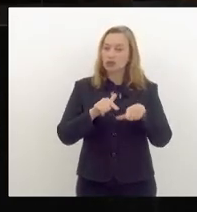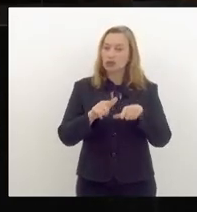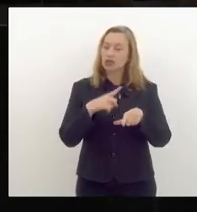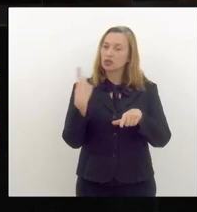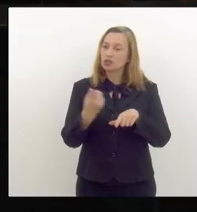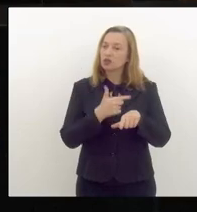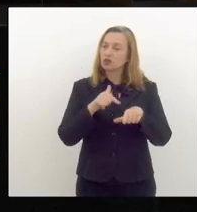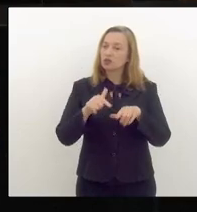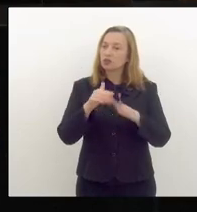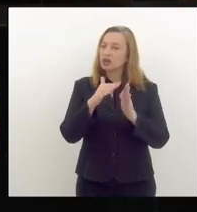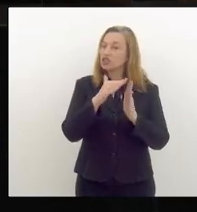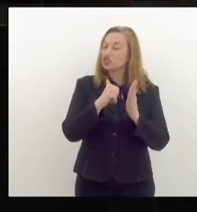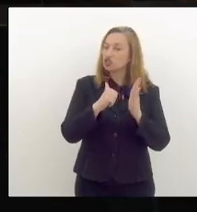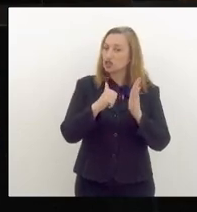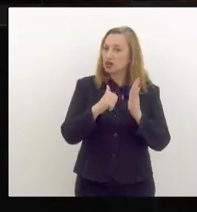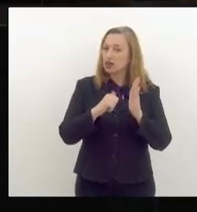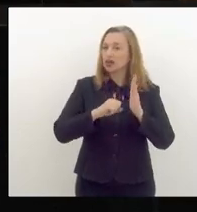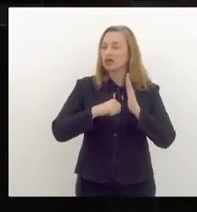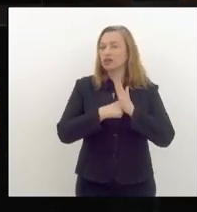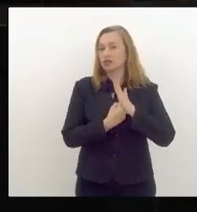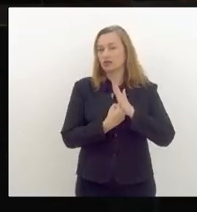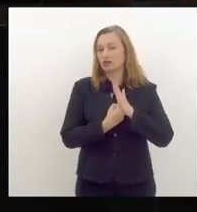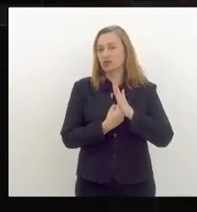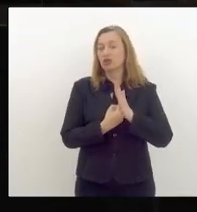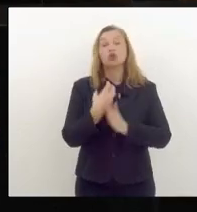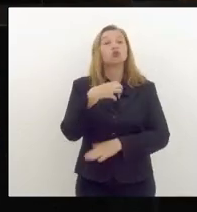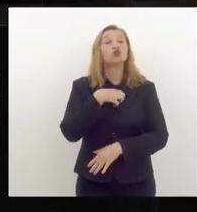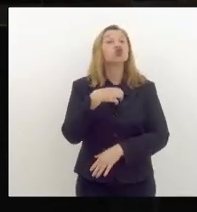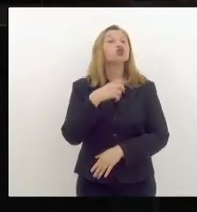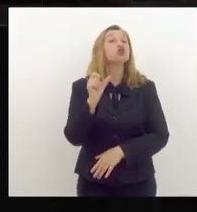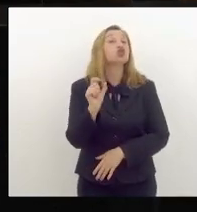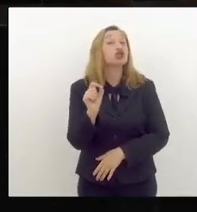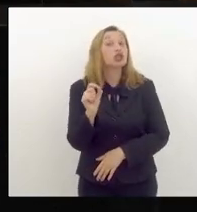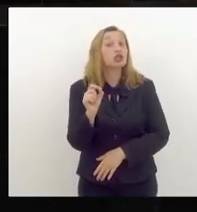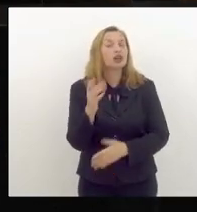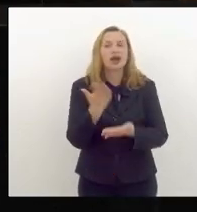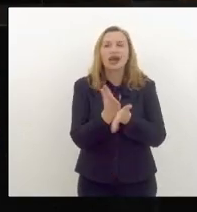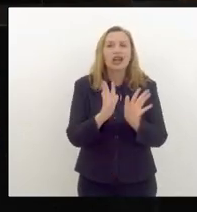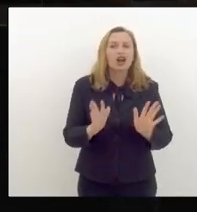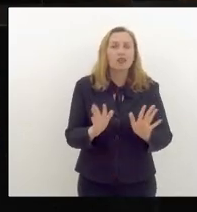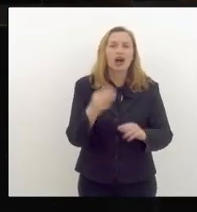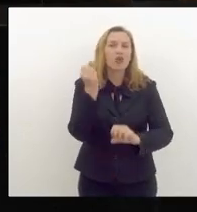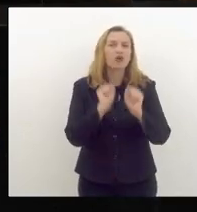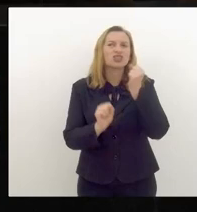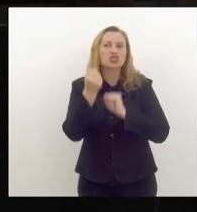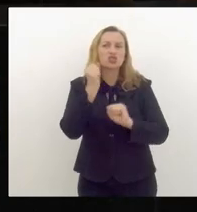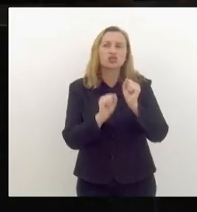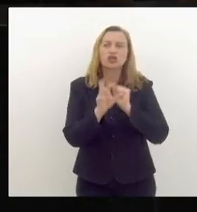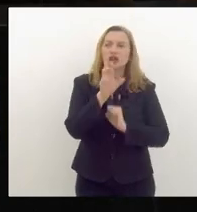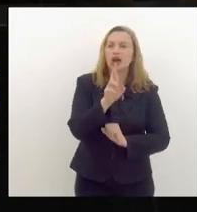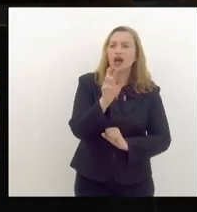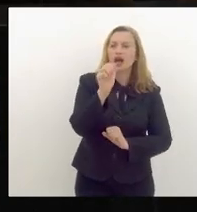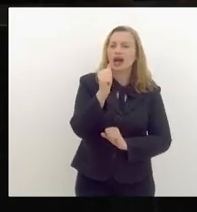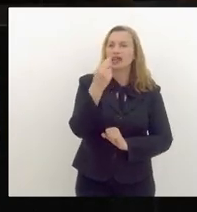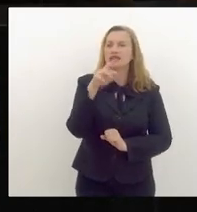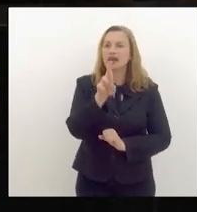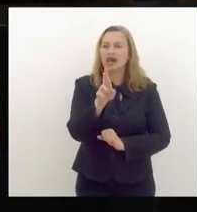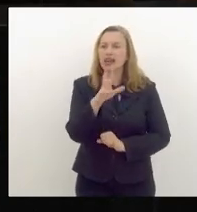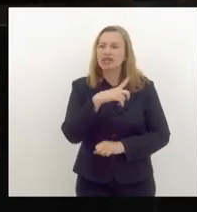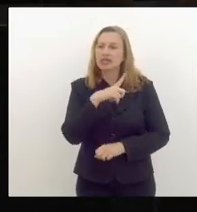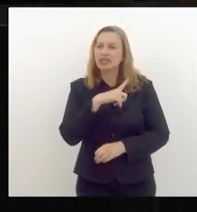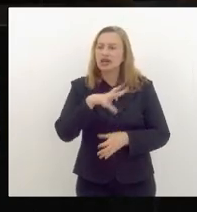nós trabalhamos para derrubar esse veto no sentido de acabar com a sua indústria dos radares que existe inclusive